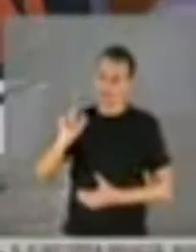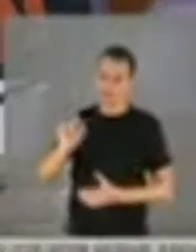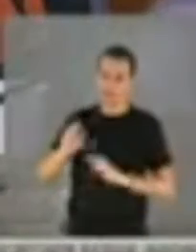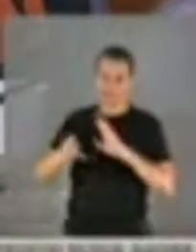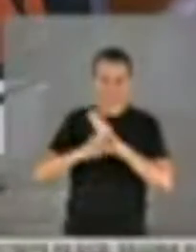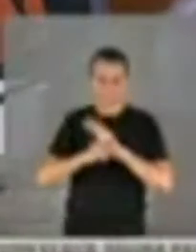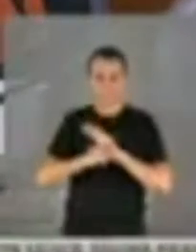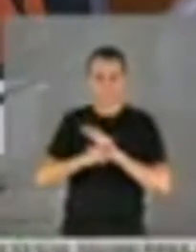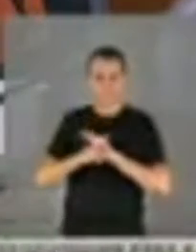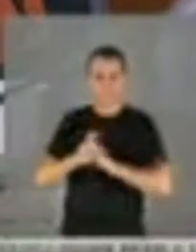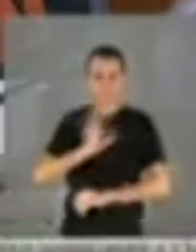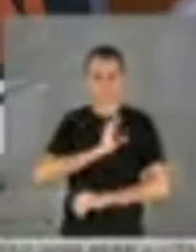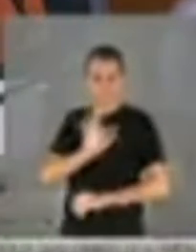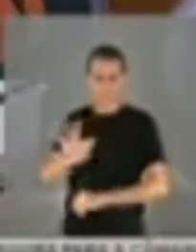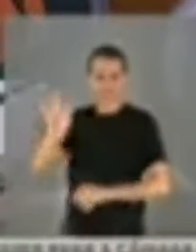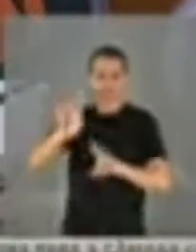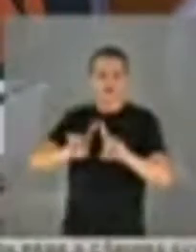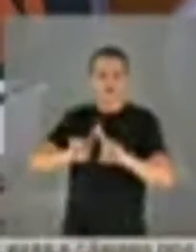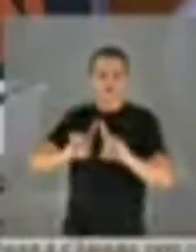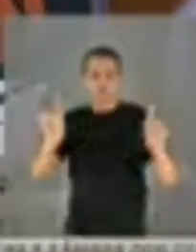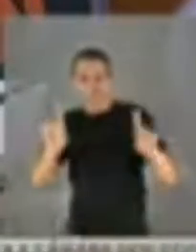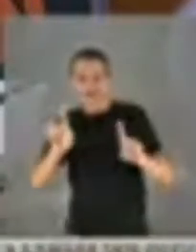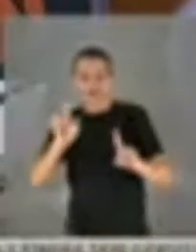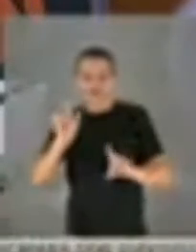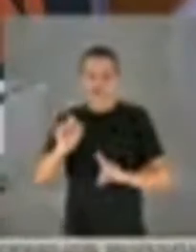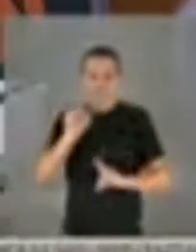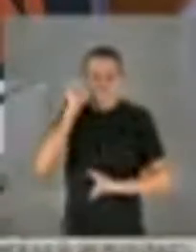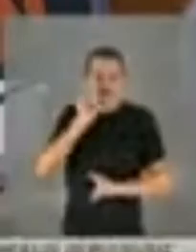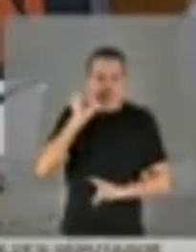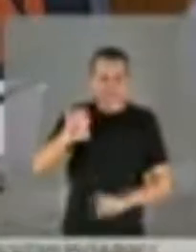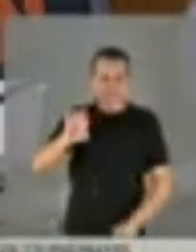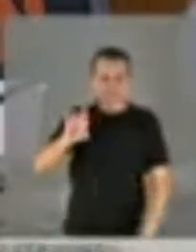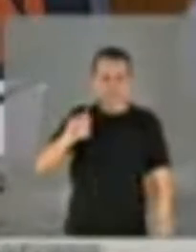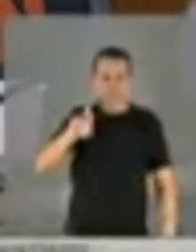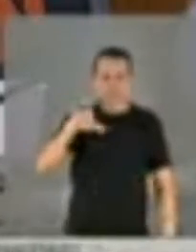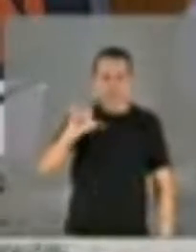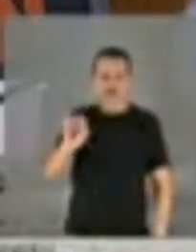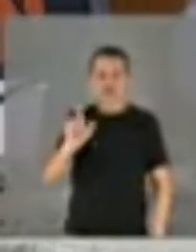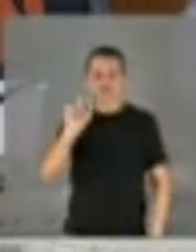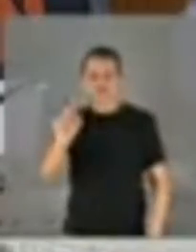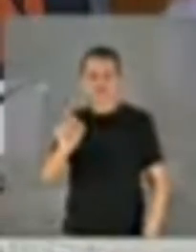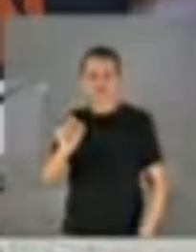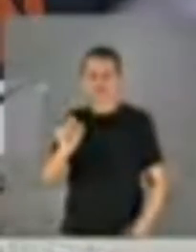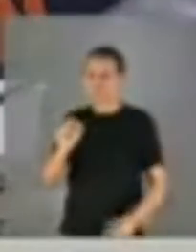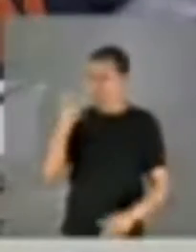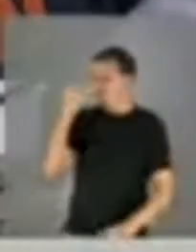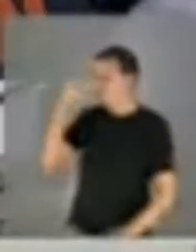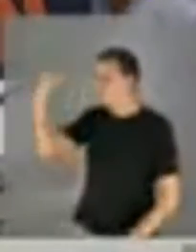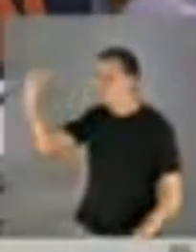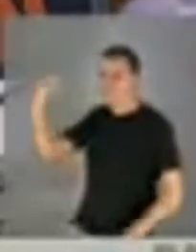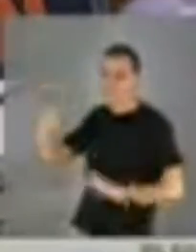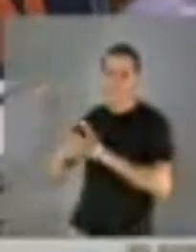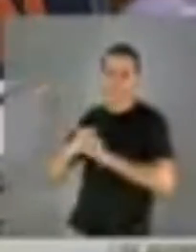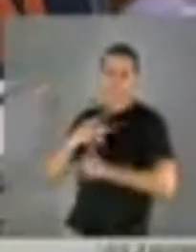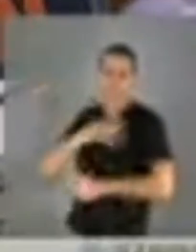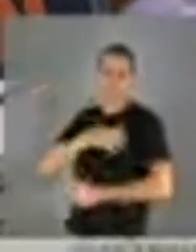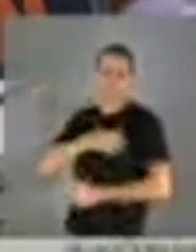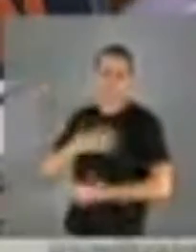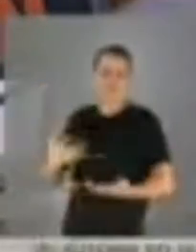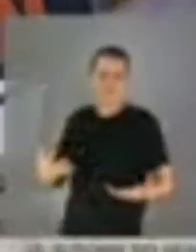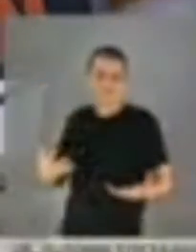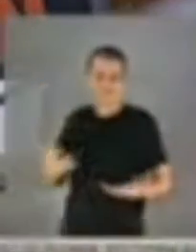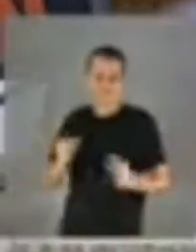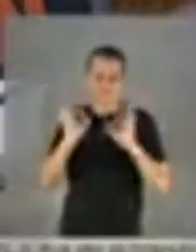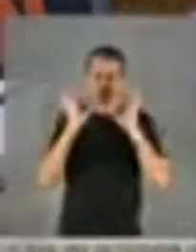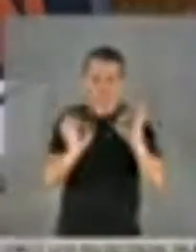Polícia Federal. Mas, senador... O senador Eduardo Girão está com obsessão pela Bahia. Presidente. Não, absolutamente. Certamente